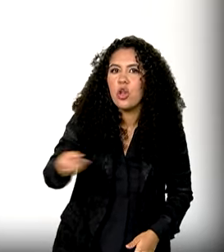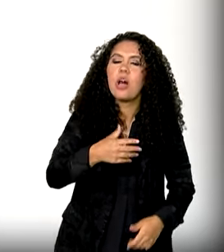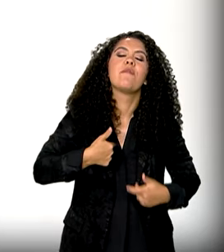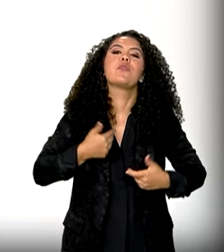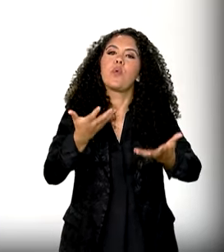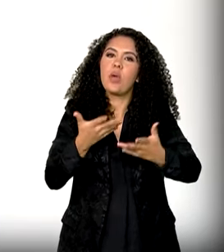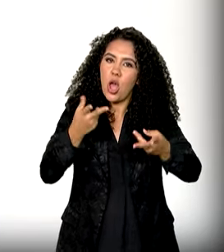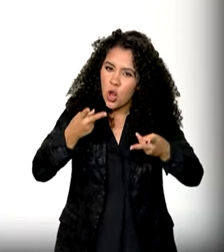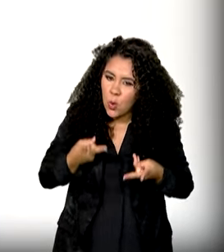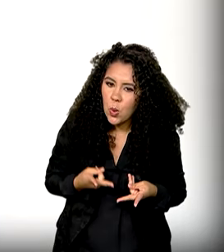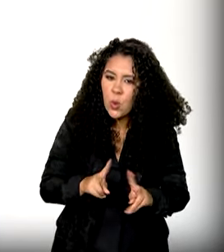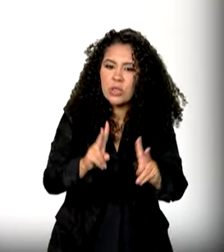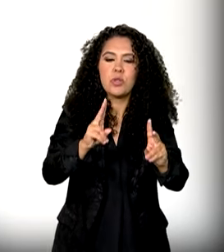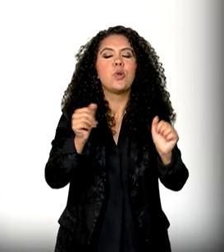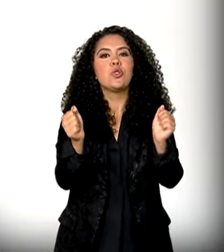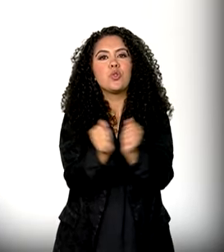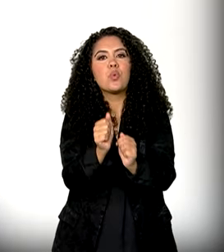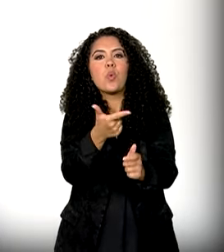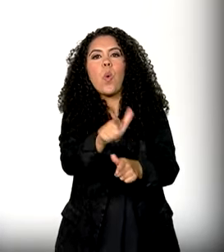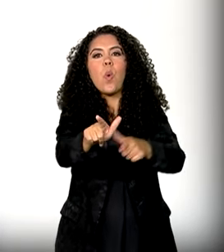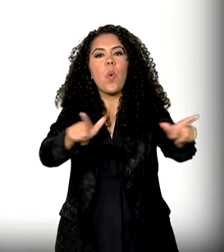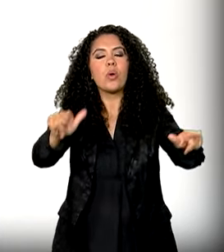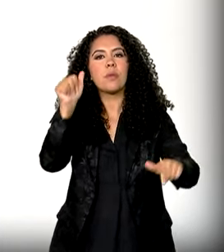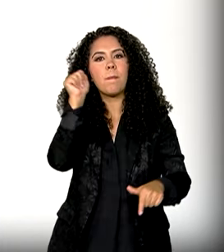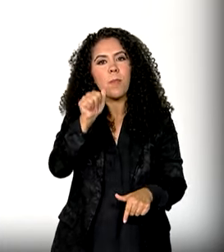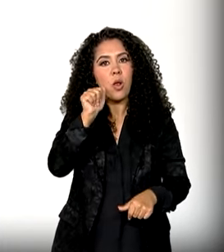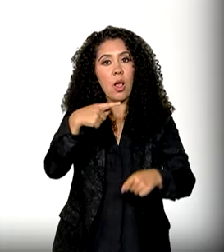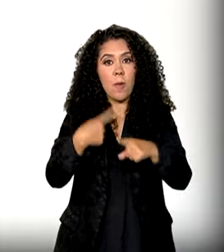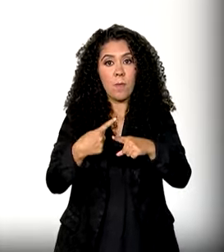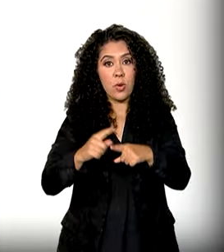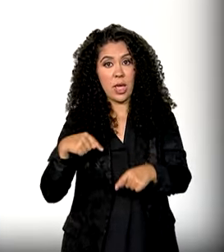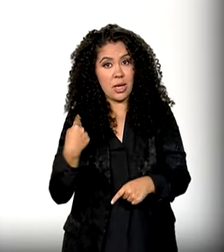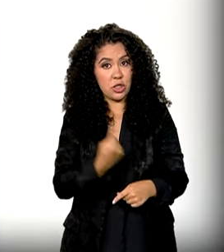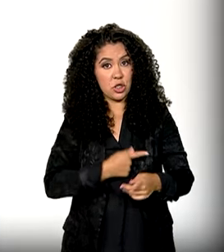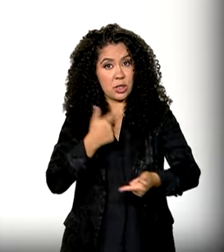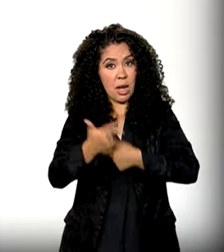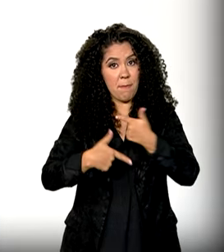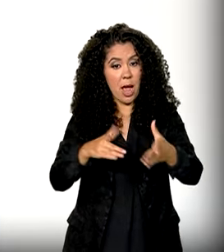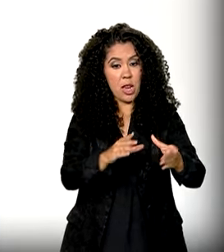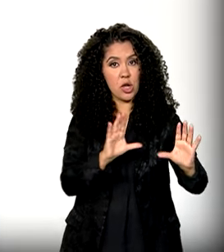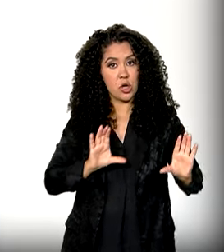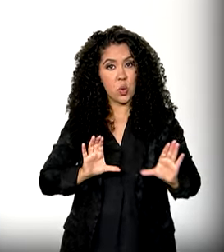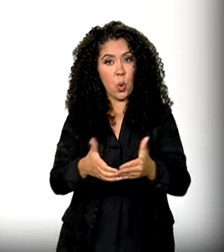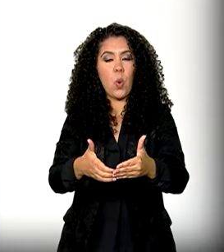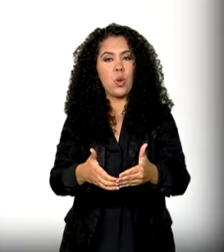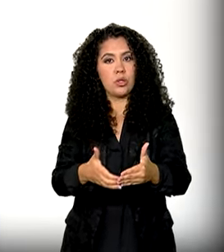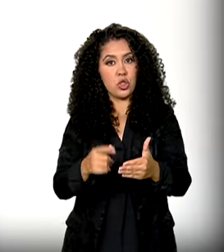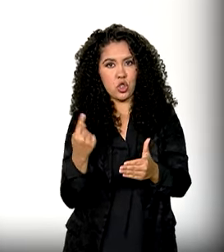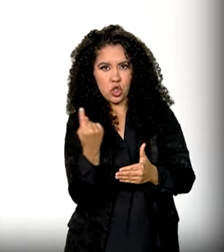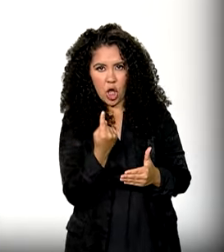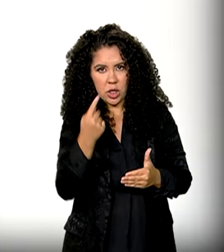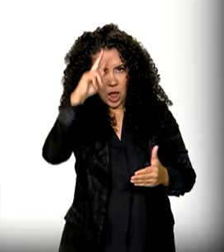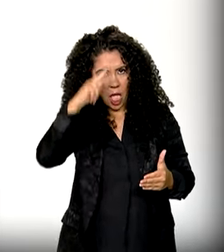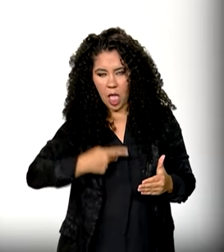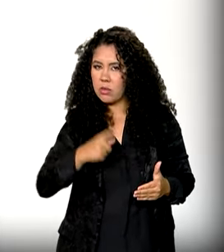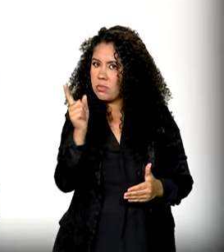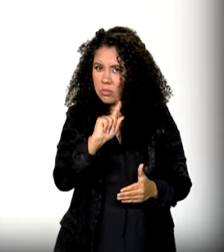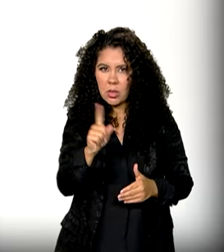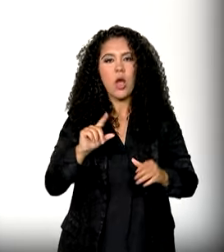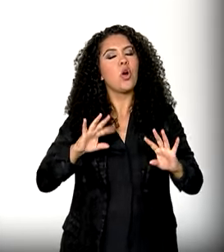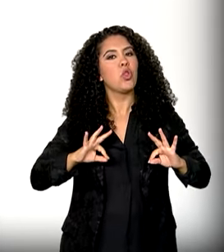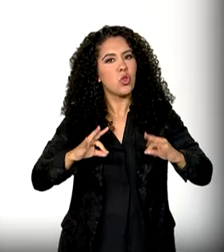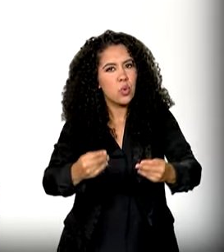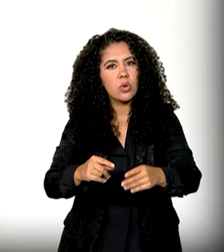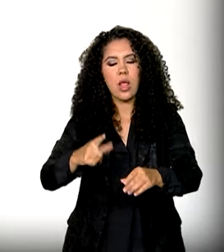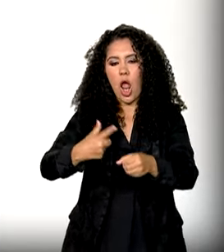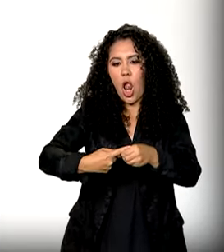com ela junto com as outras mulheres porque a gente trabalha no coletivo lá nada vai sozinho tudo é no coletivo tanto